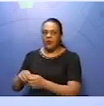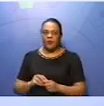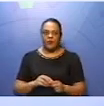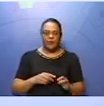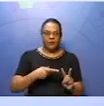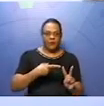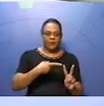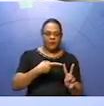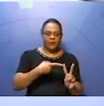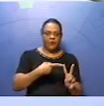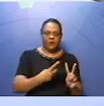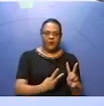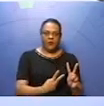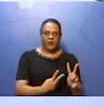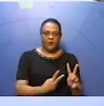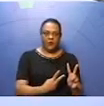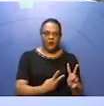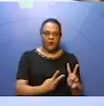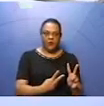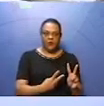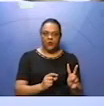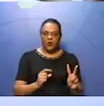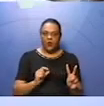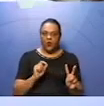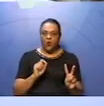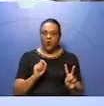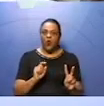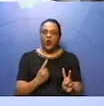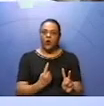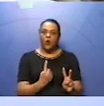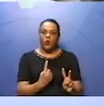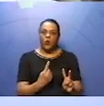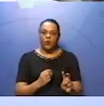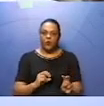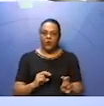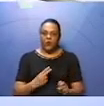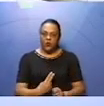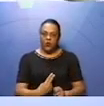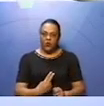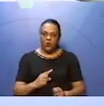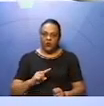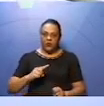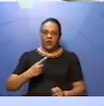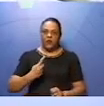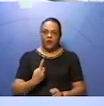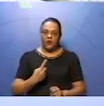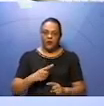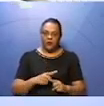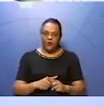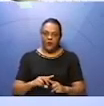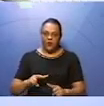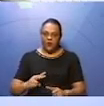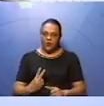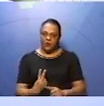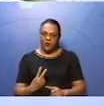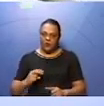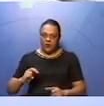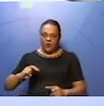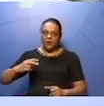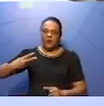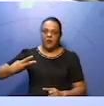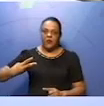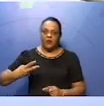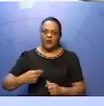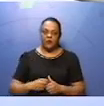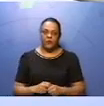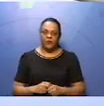expoente, coloco 1. Então, vai ficar 2 elevado a 1 vezes 2 elevado a 2. Agora,